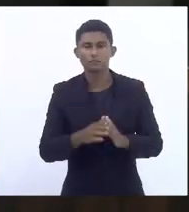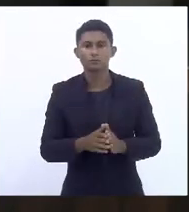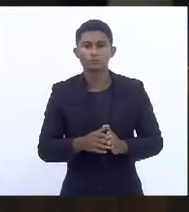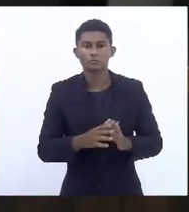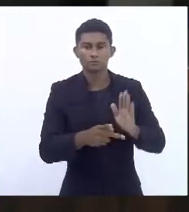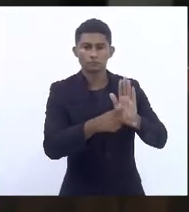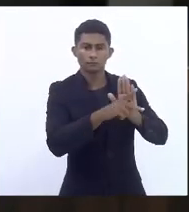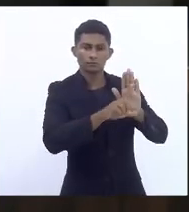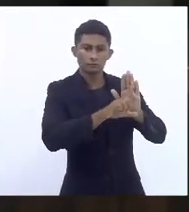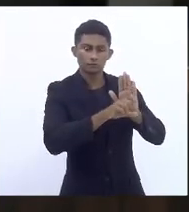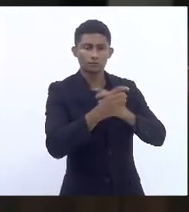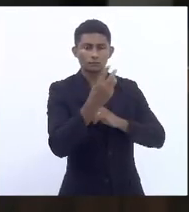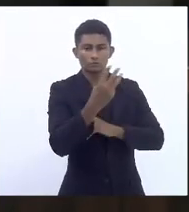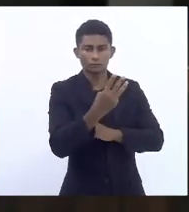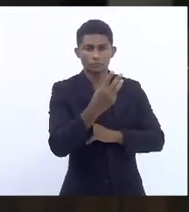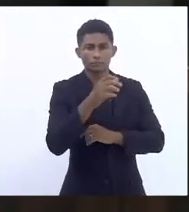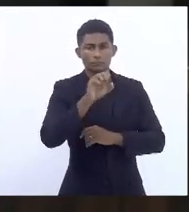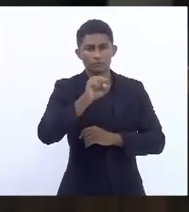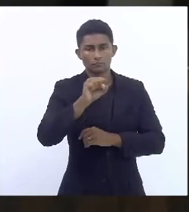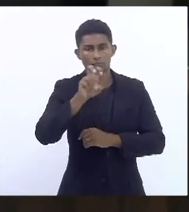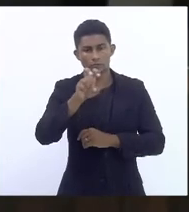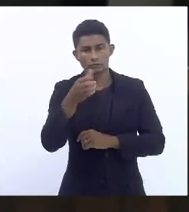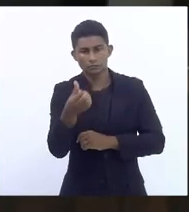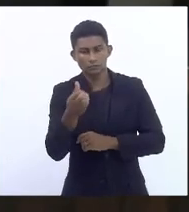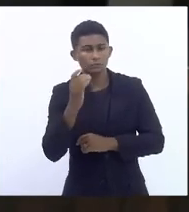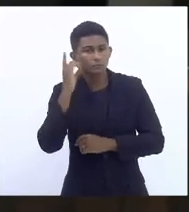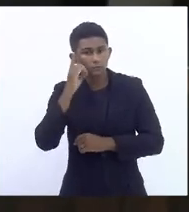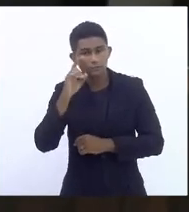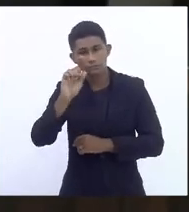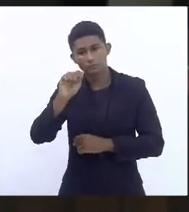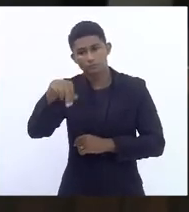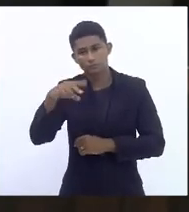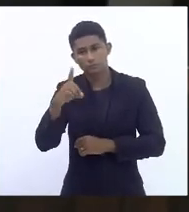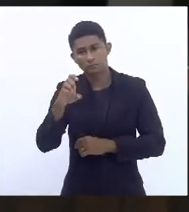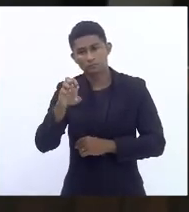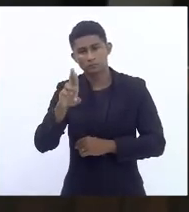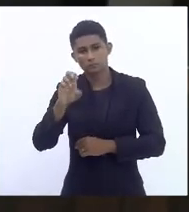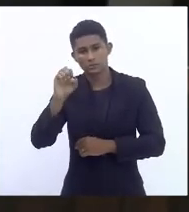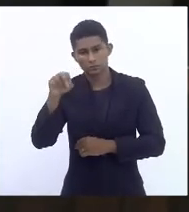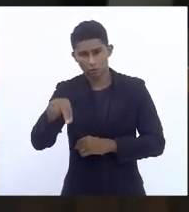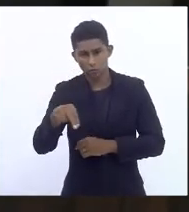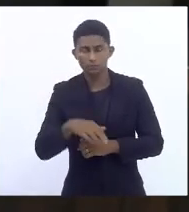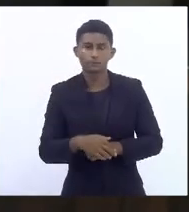lei 3856, deputado Anderson Moraes. Projeto de lei